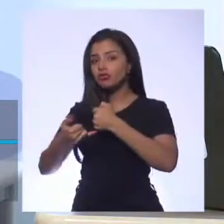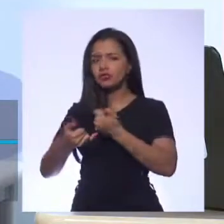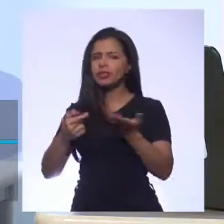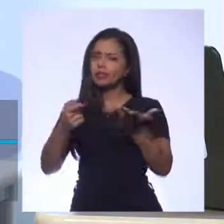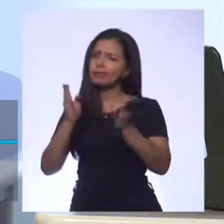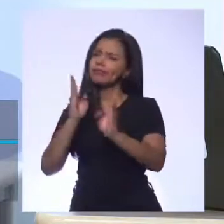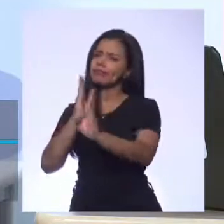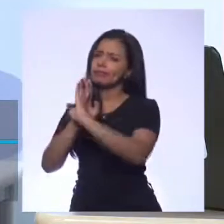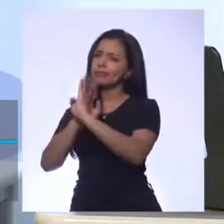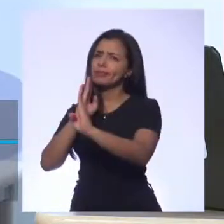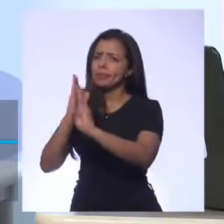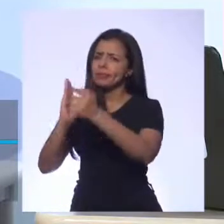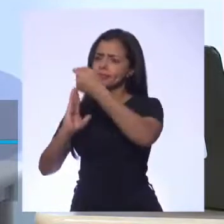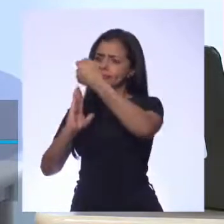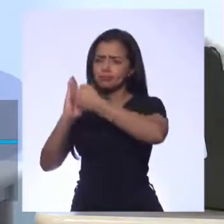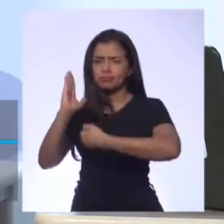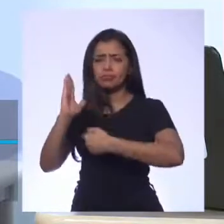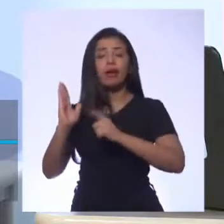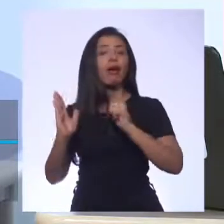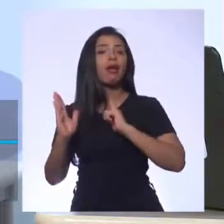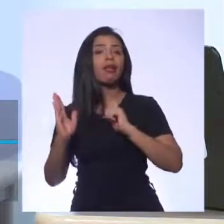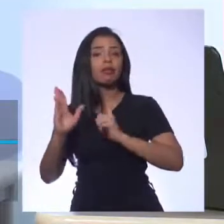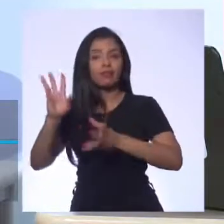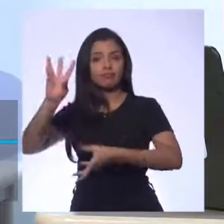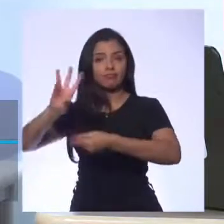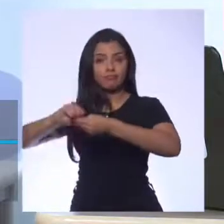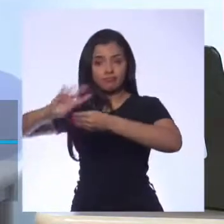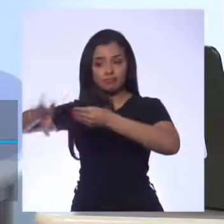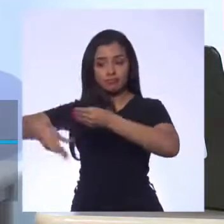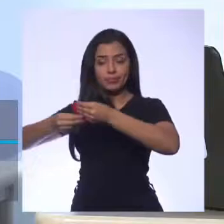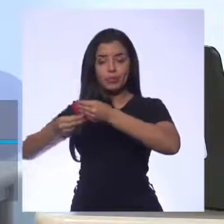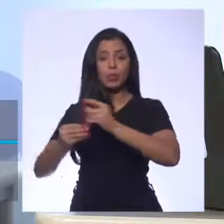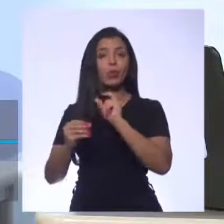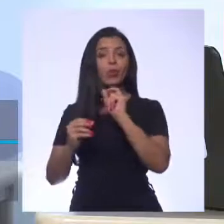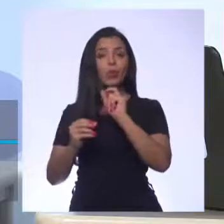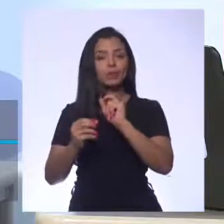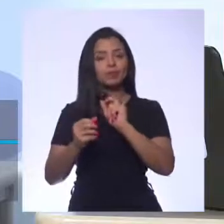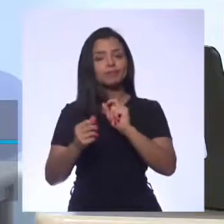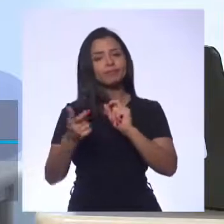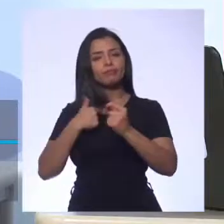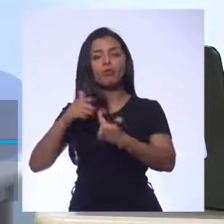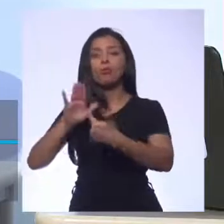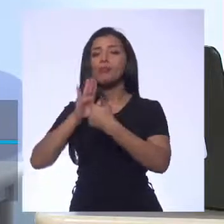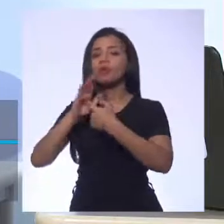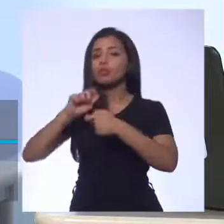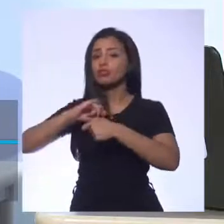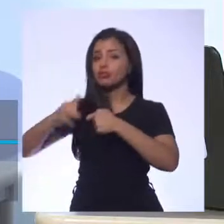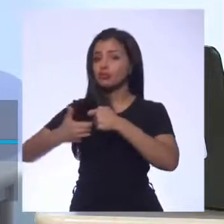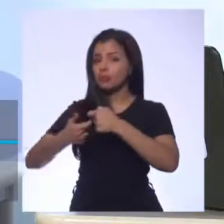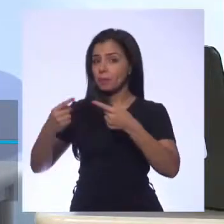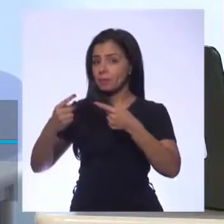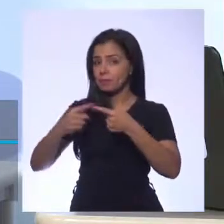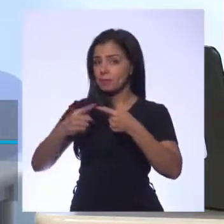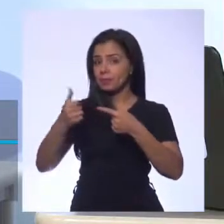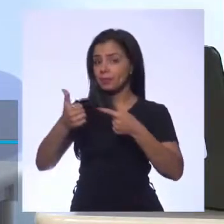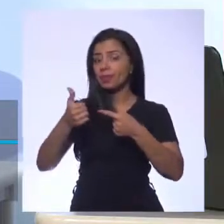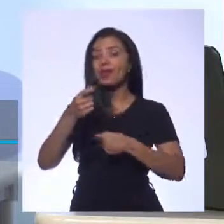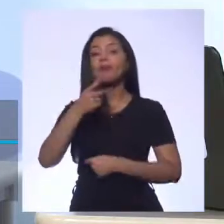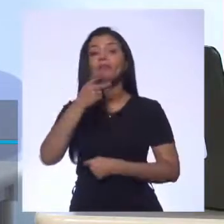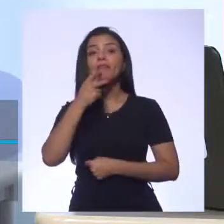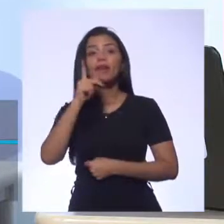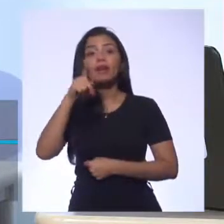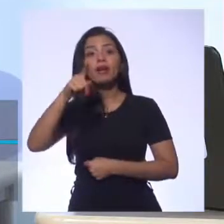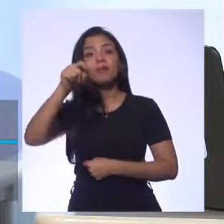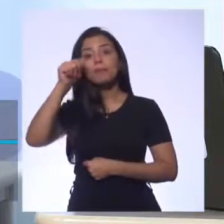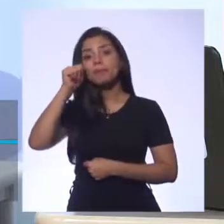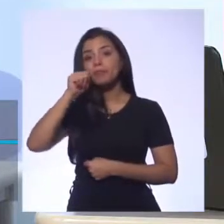você encontrou, então nós temos lá na sinopse assim, eu vou colocar os adjetivos primeiro. Então, fala que uma pessoa é uma